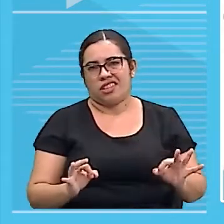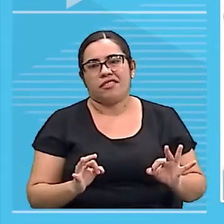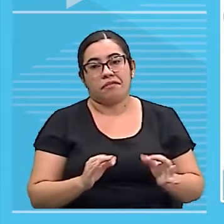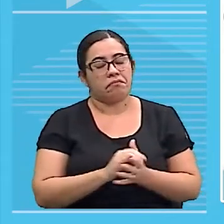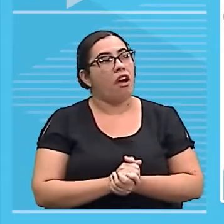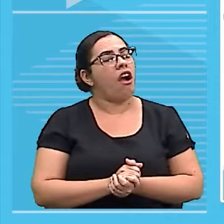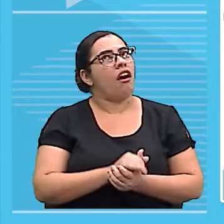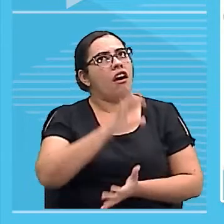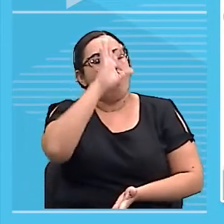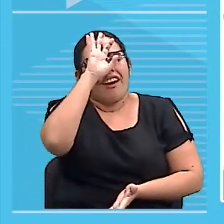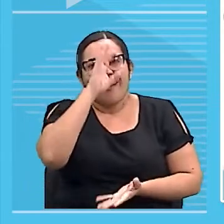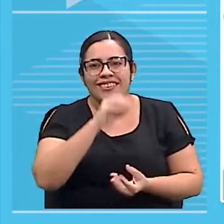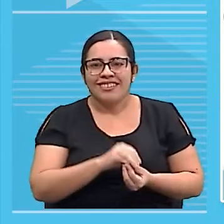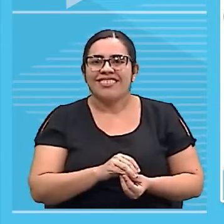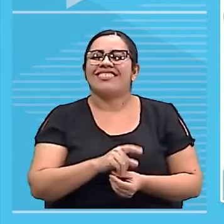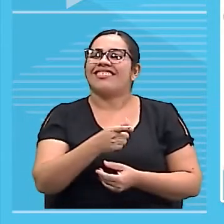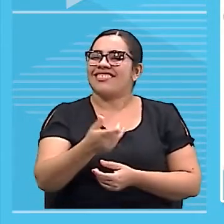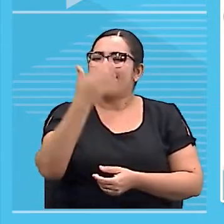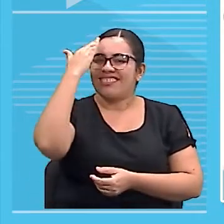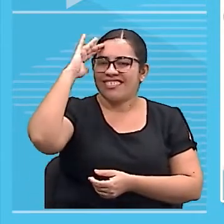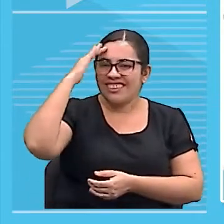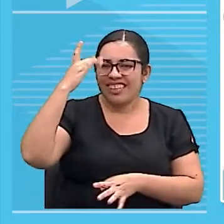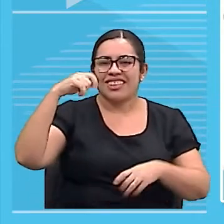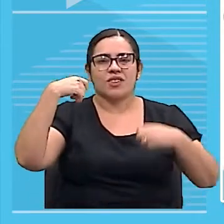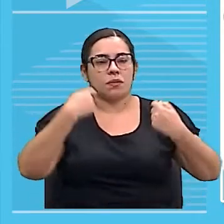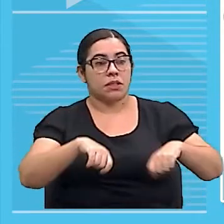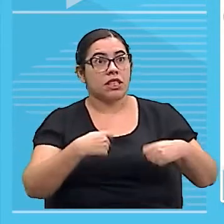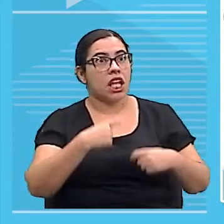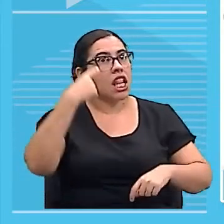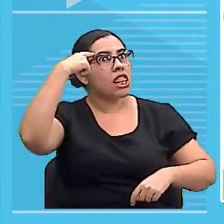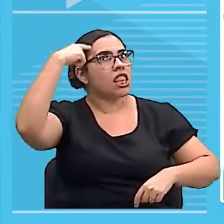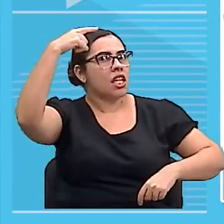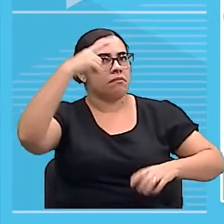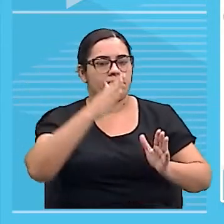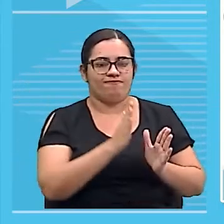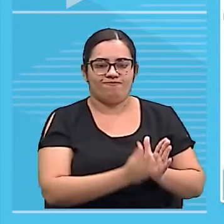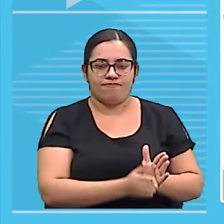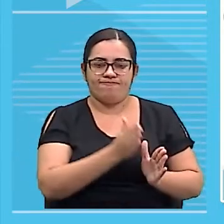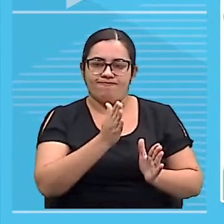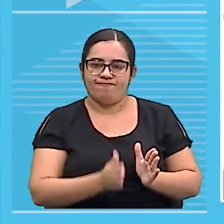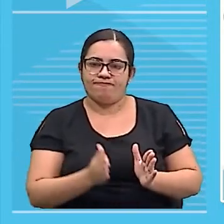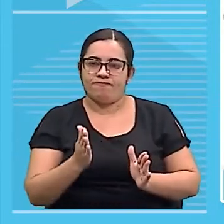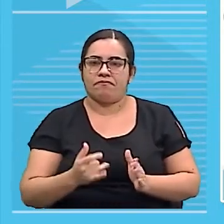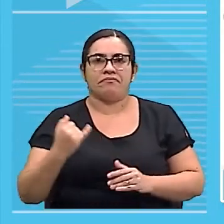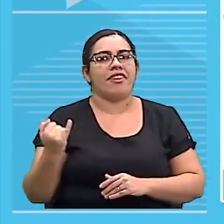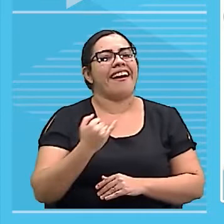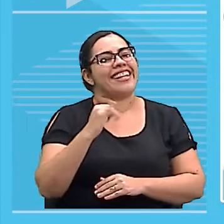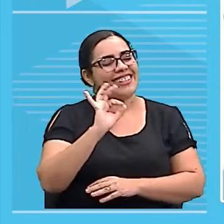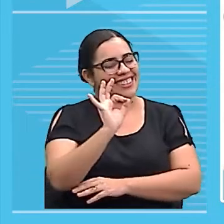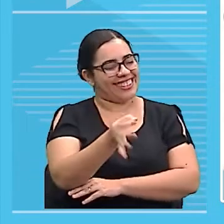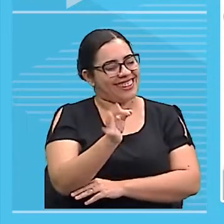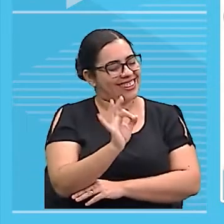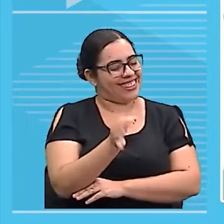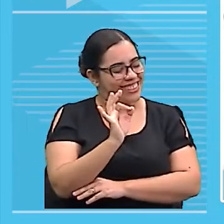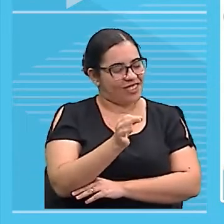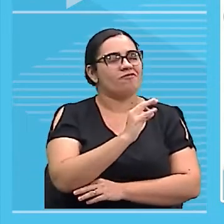e a professor por isso que a gente tem que lembrar da sequência né E isso exatamente